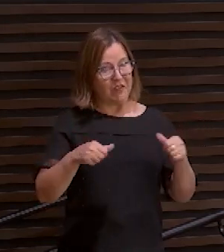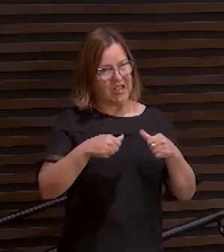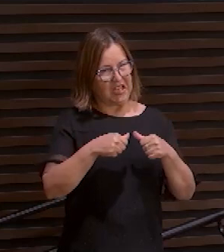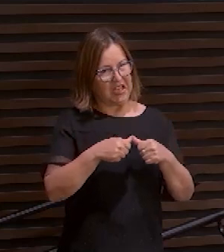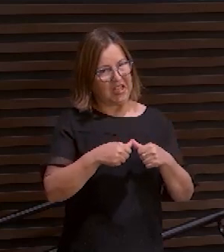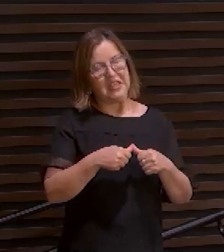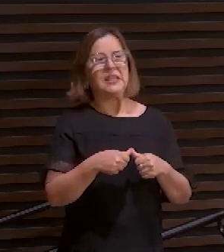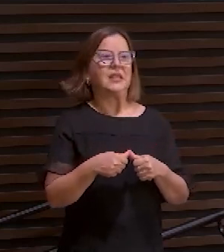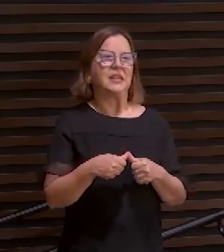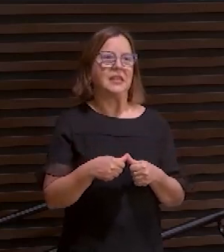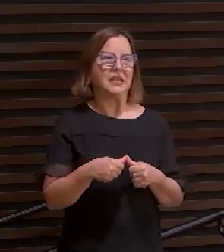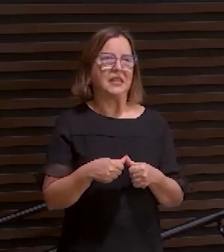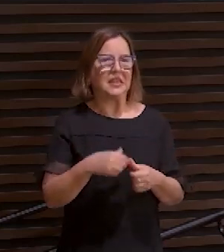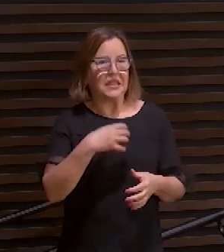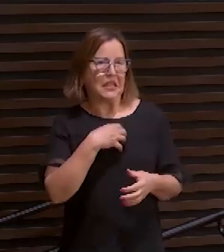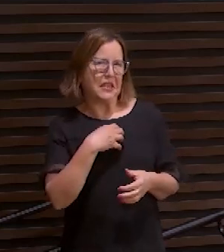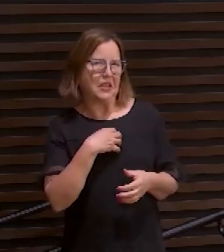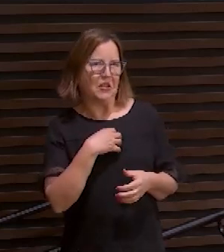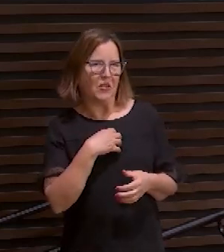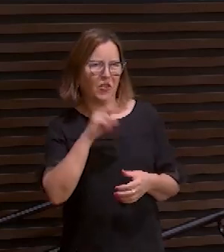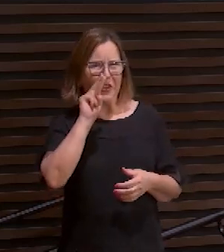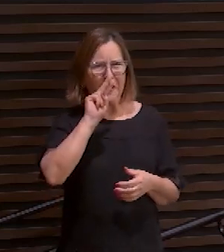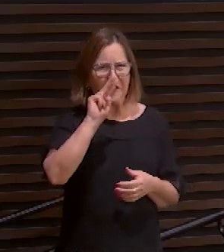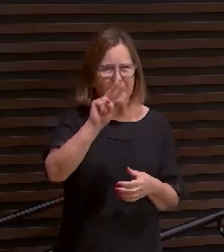Eu posso dizer que